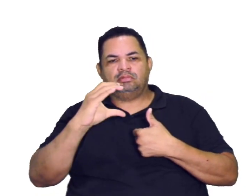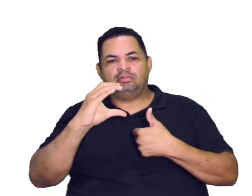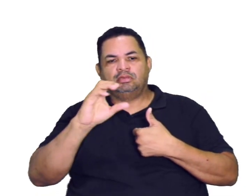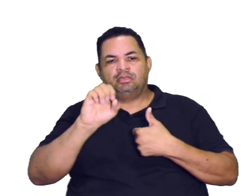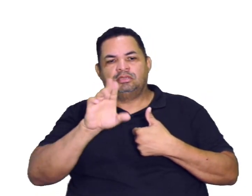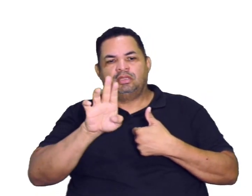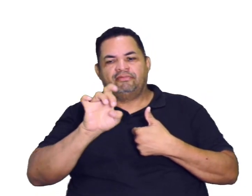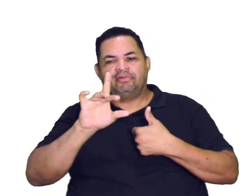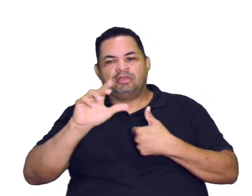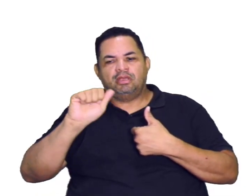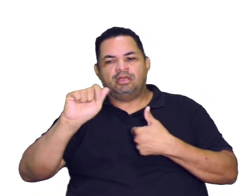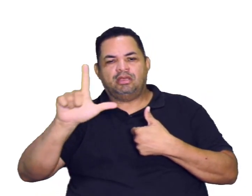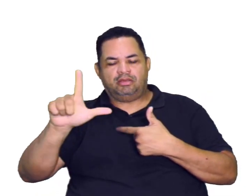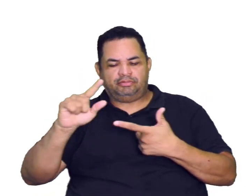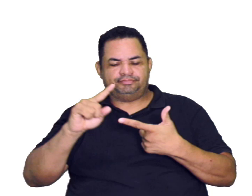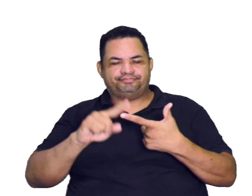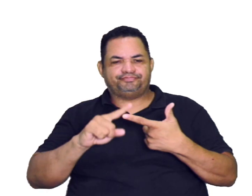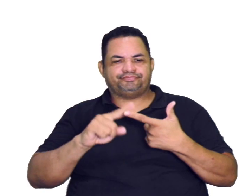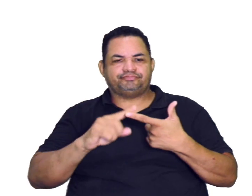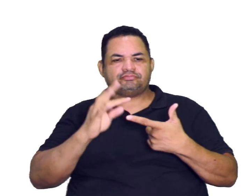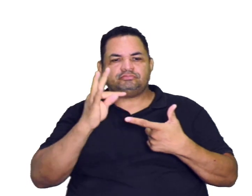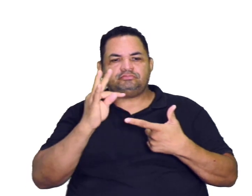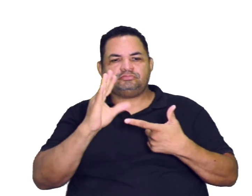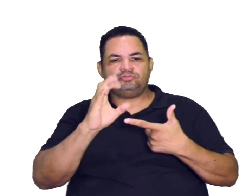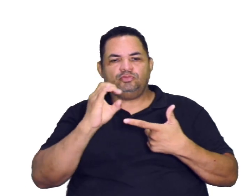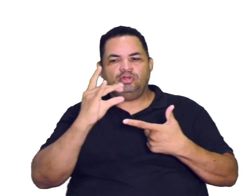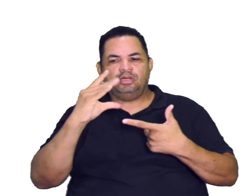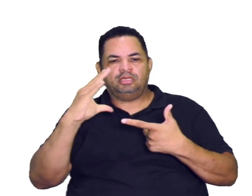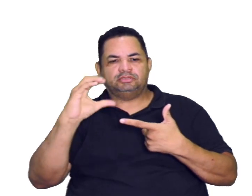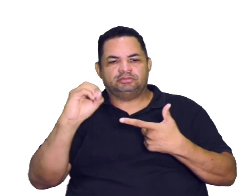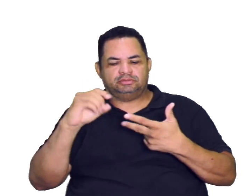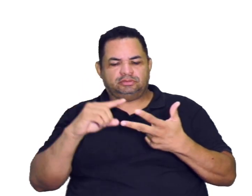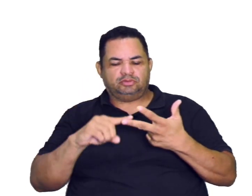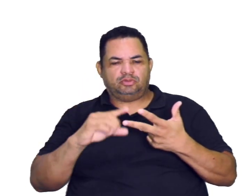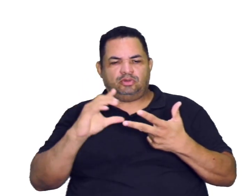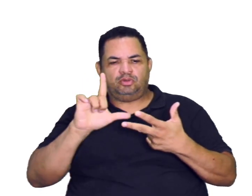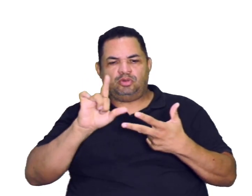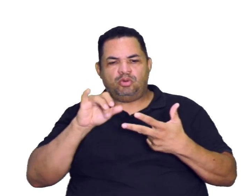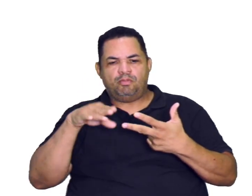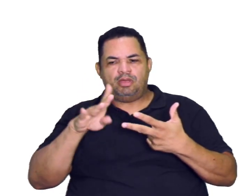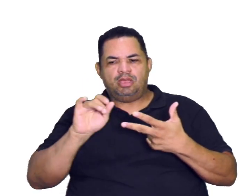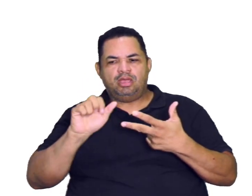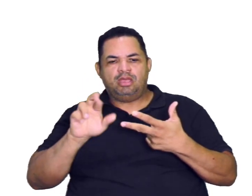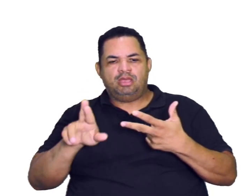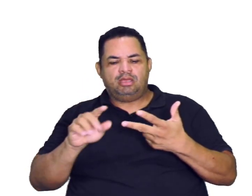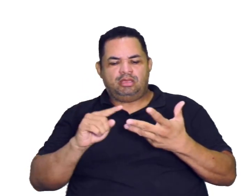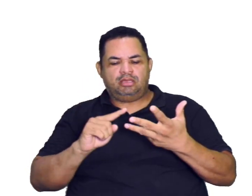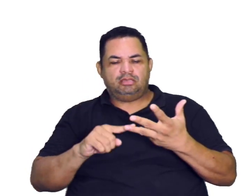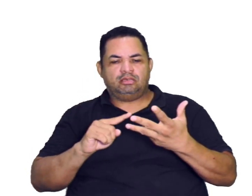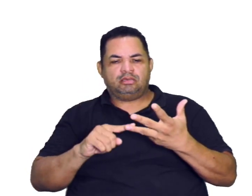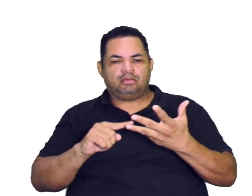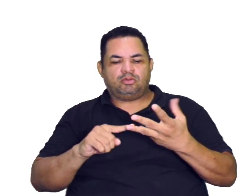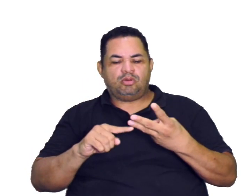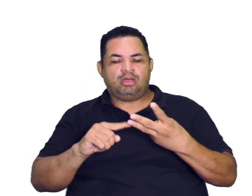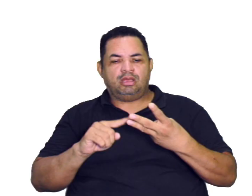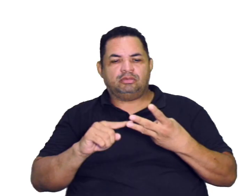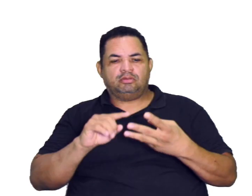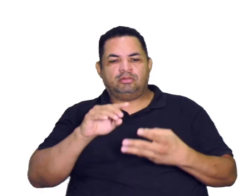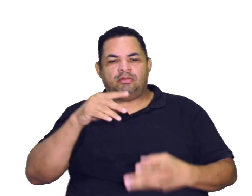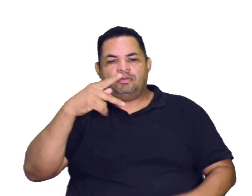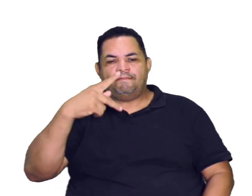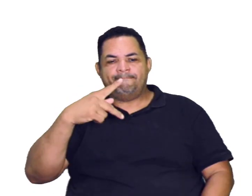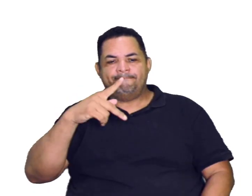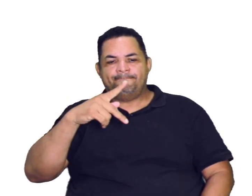de coluna cervical, o segundo a torácica, a lombar, a pélvica, ok? E